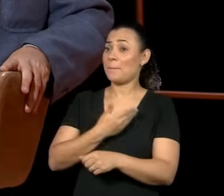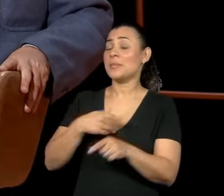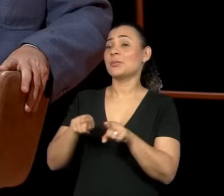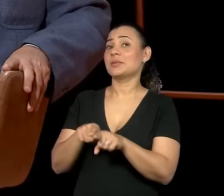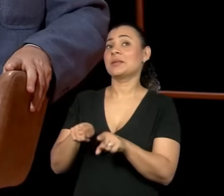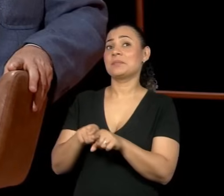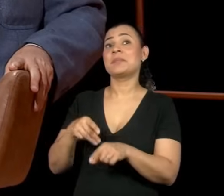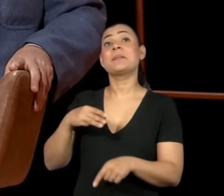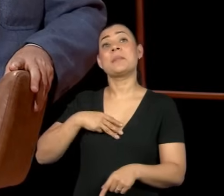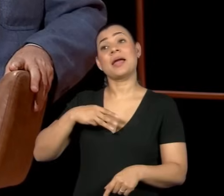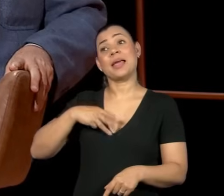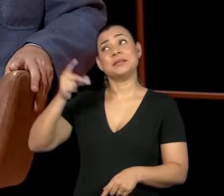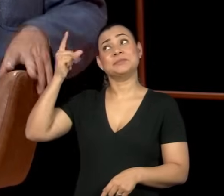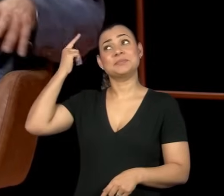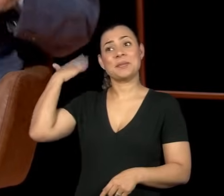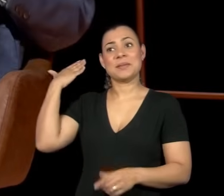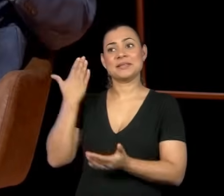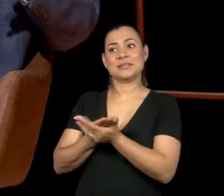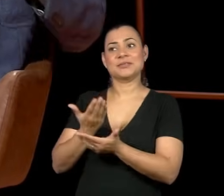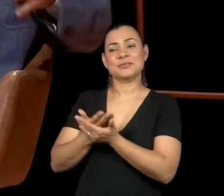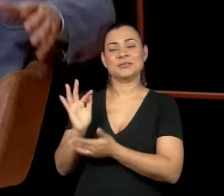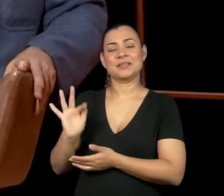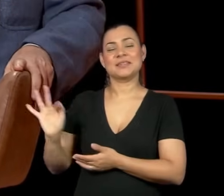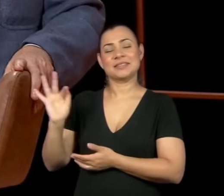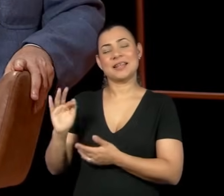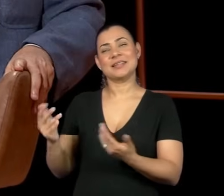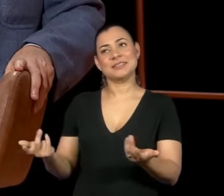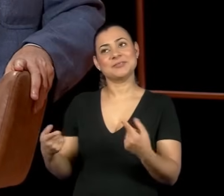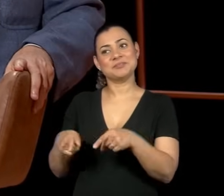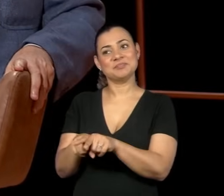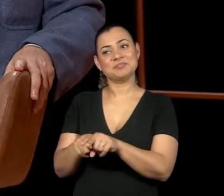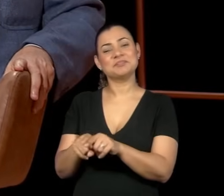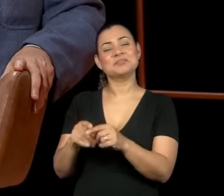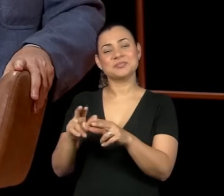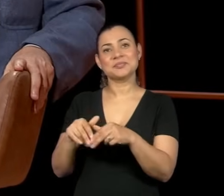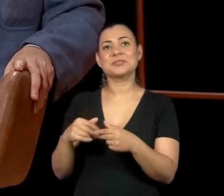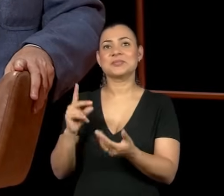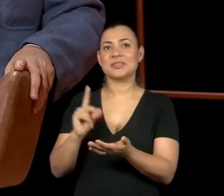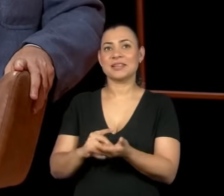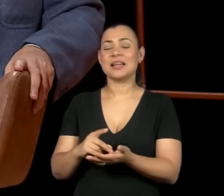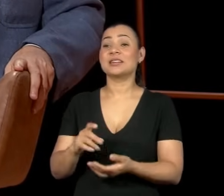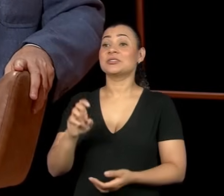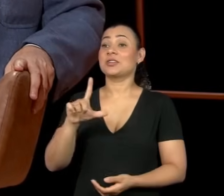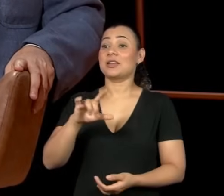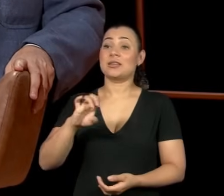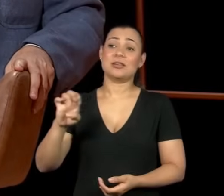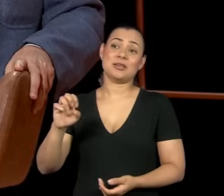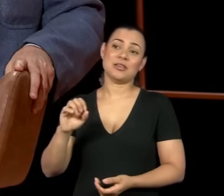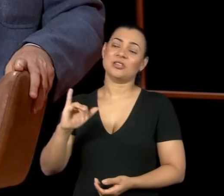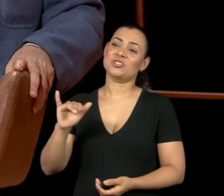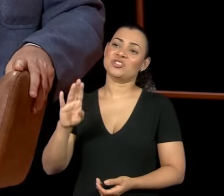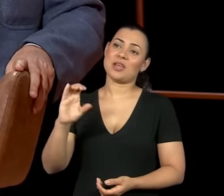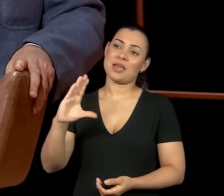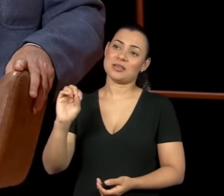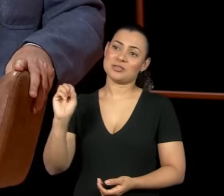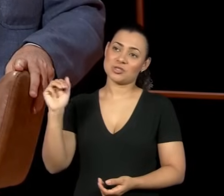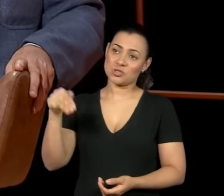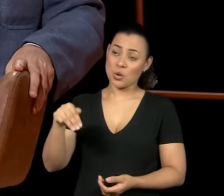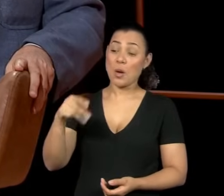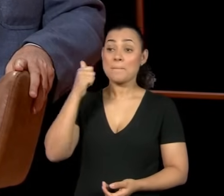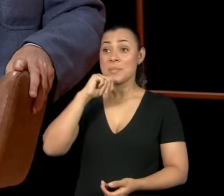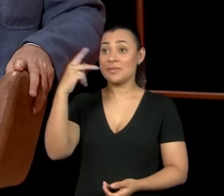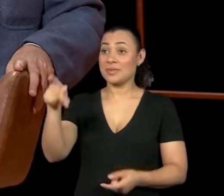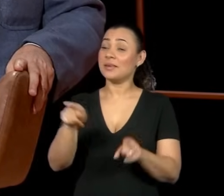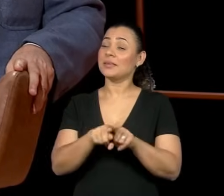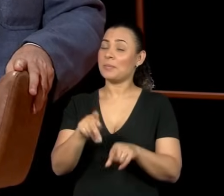Mackenzie, filho do grande folclorista, né? Alceu Maynard Araújo. E a mãe dele era